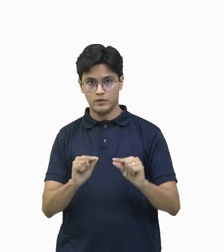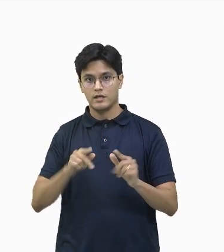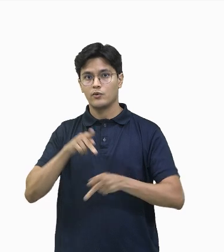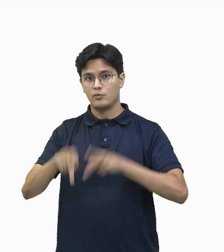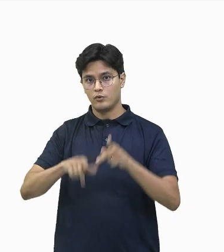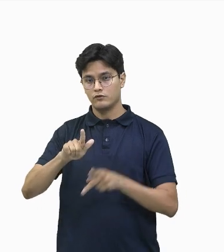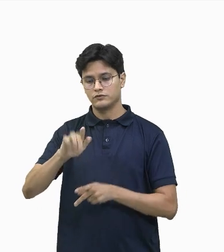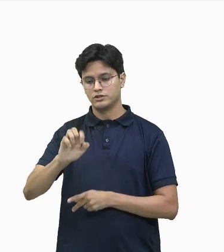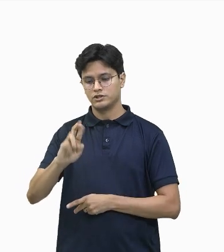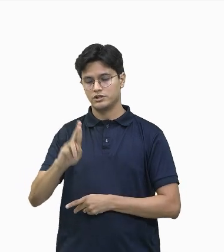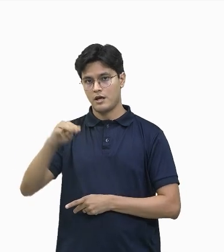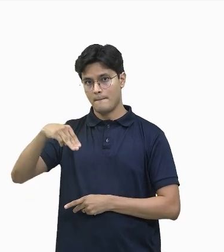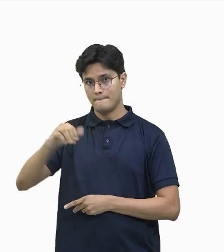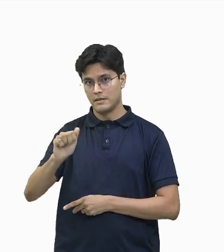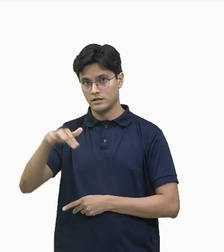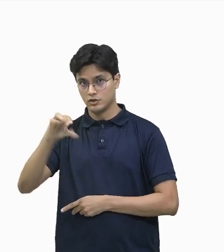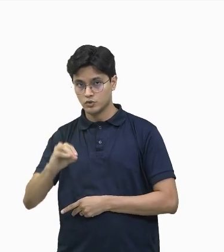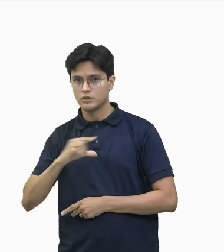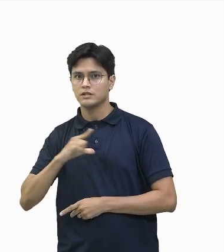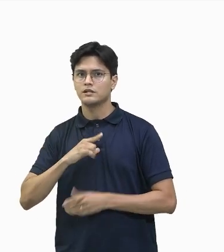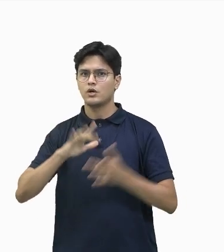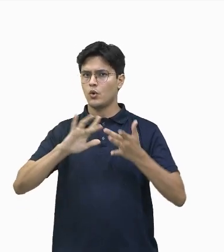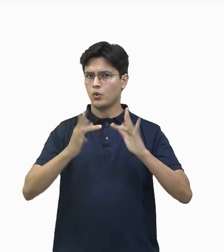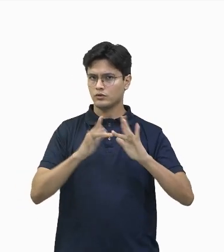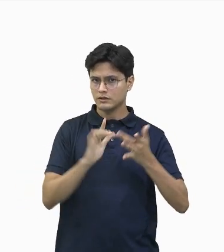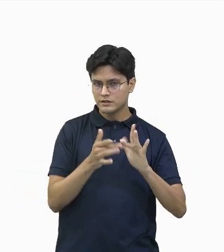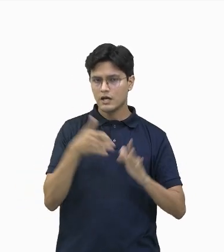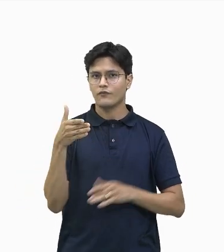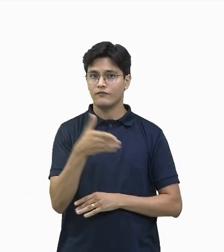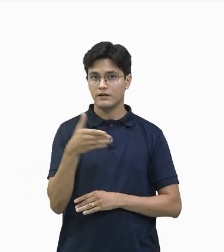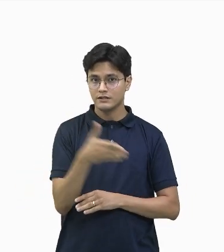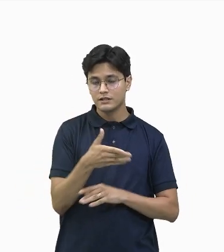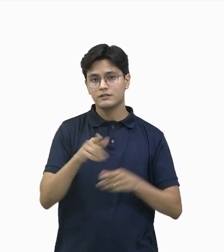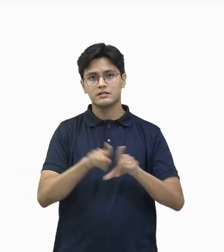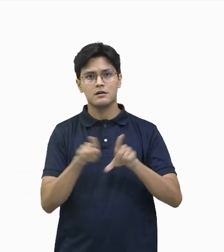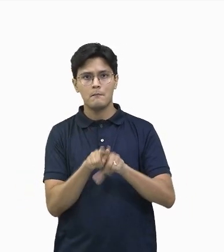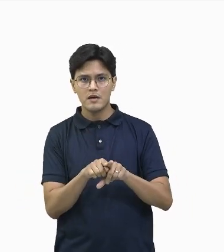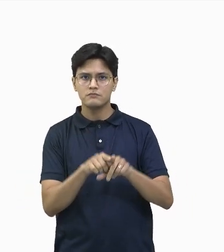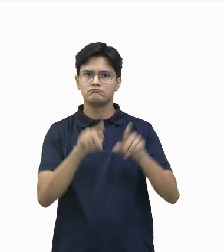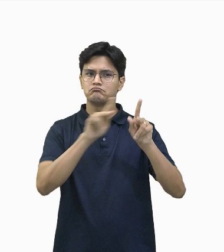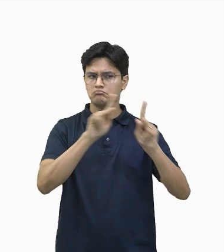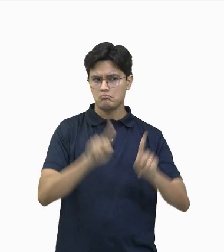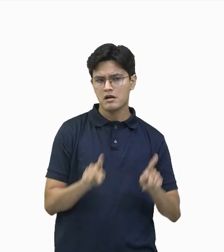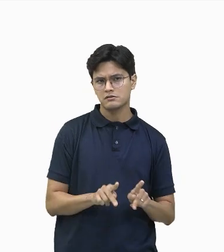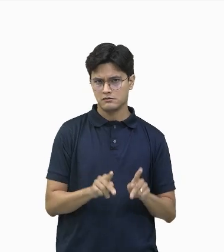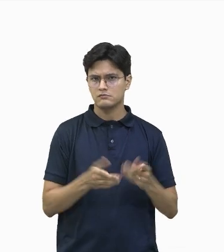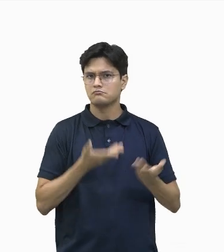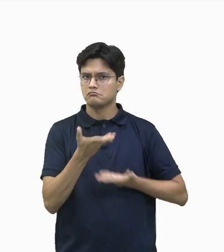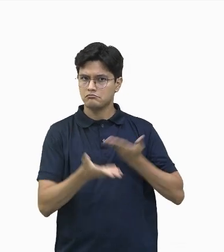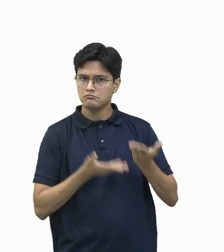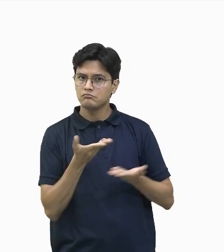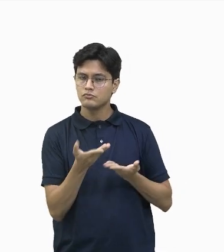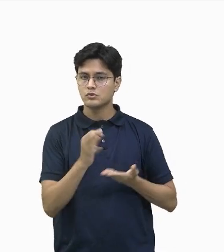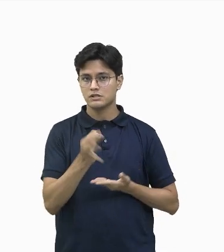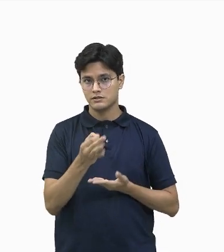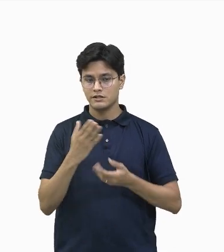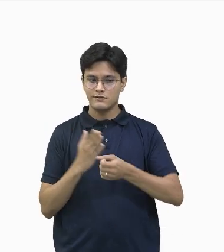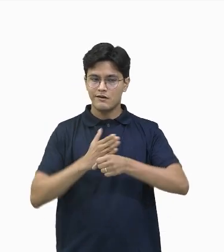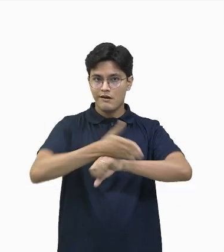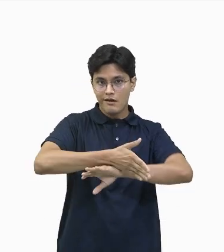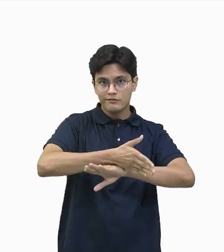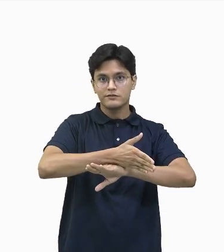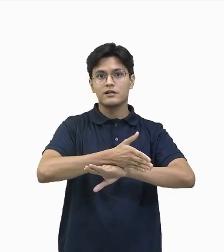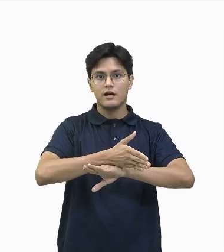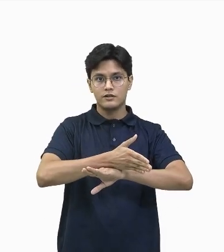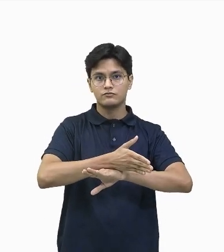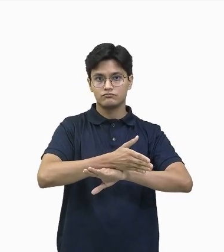contatos frequentes e muitas vezes pacíficos. Ou seja, eles adentraram ali as fronteiras do Império